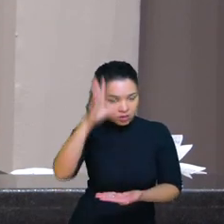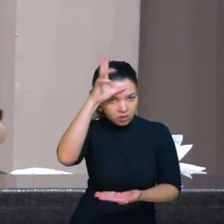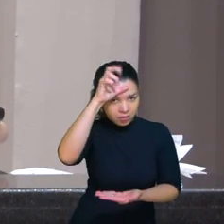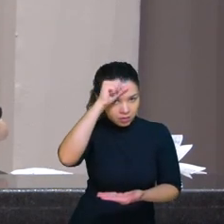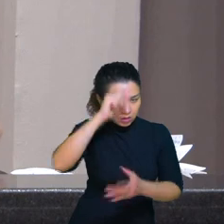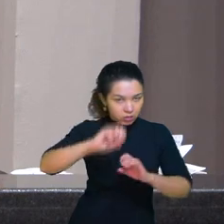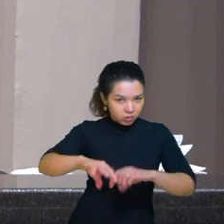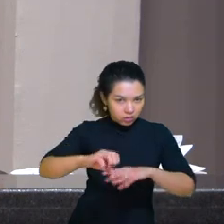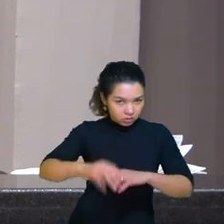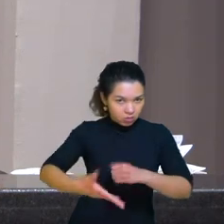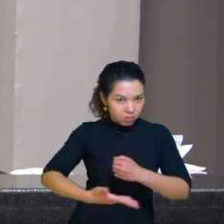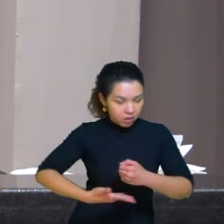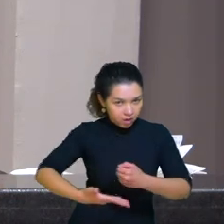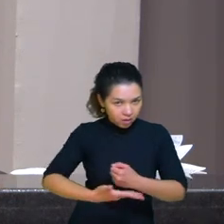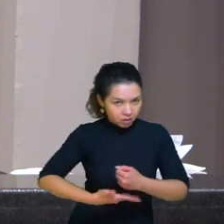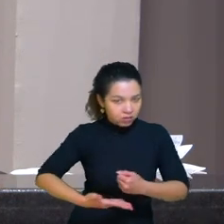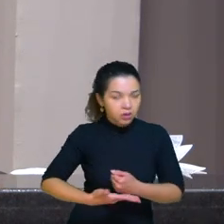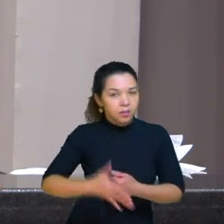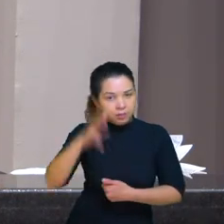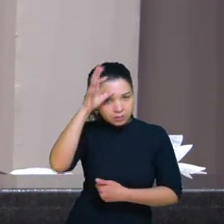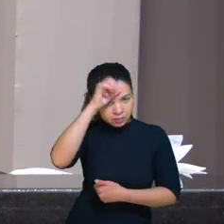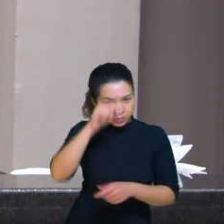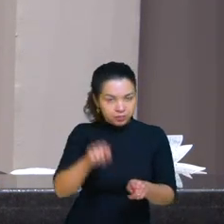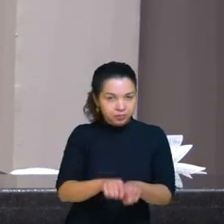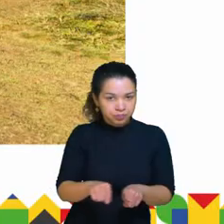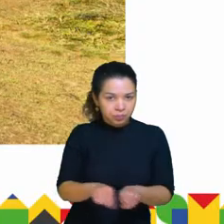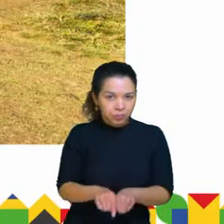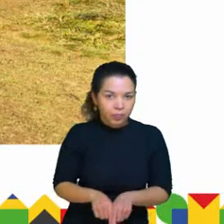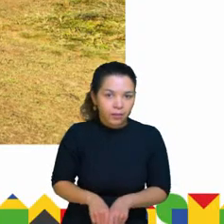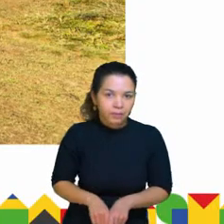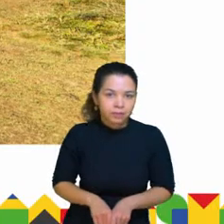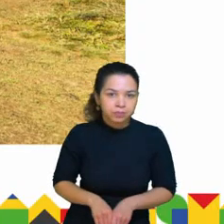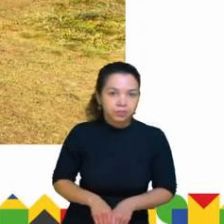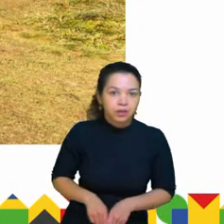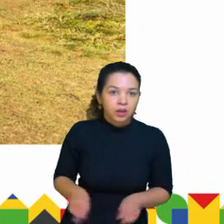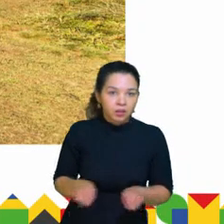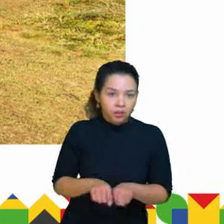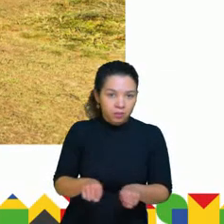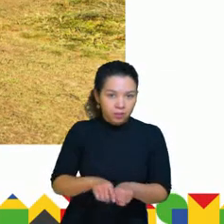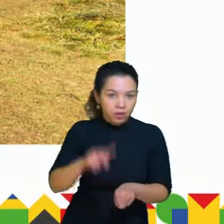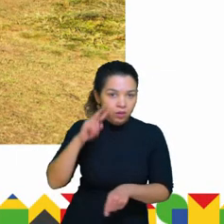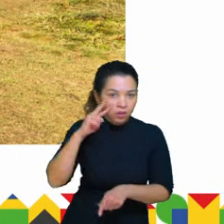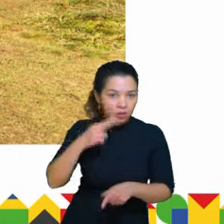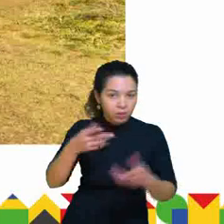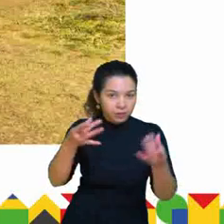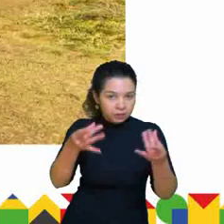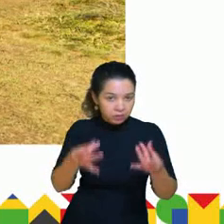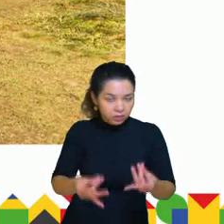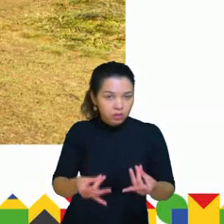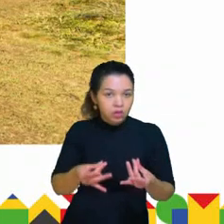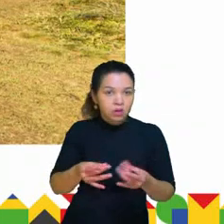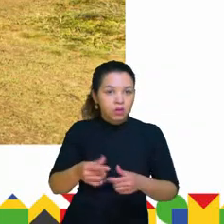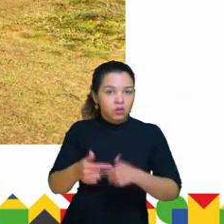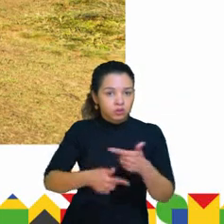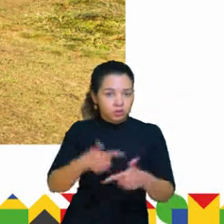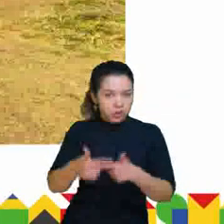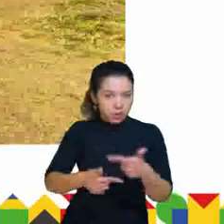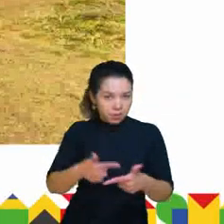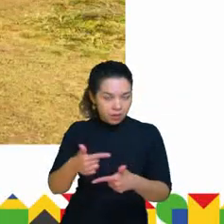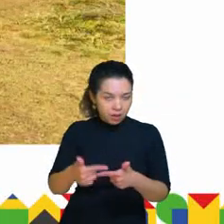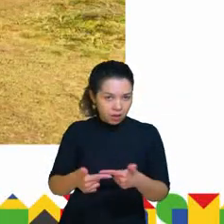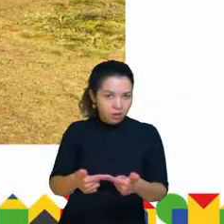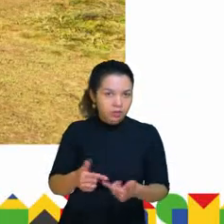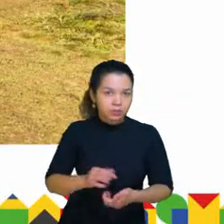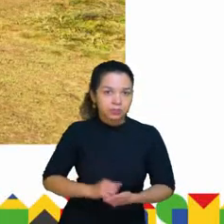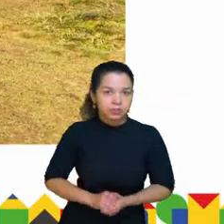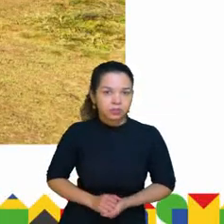Básica aprende reconhecimento da especificidade do trabalho docente eu agora eu sou